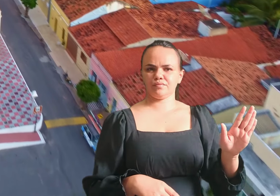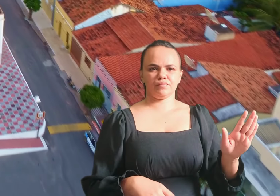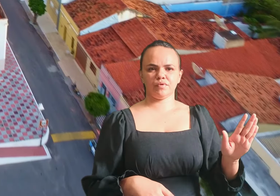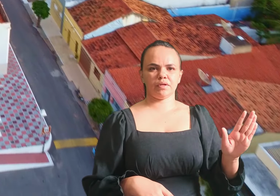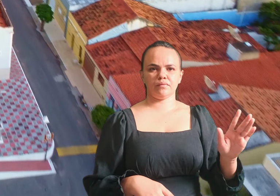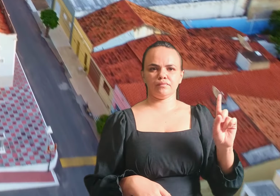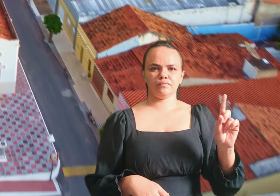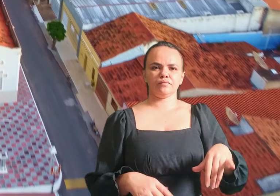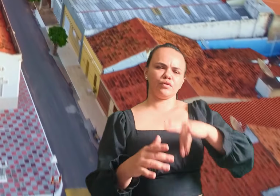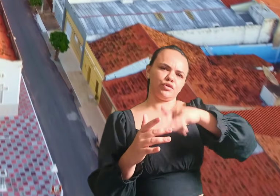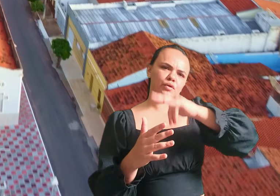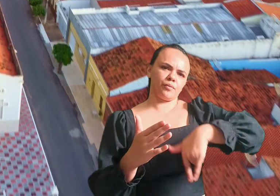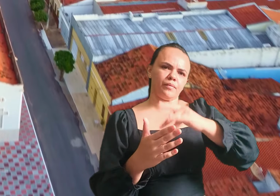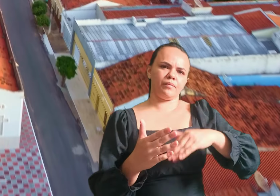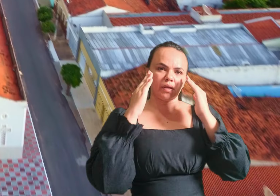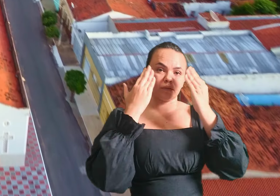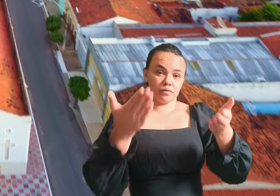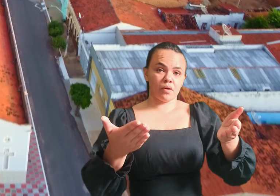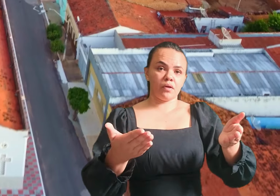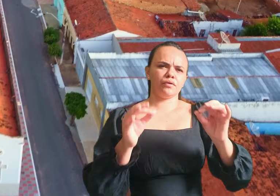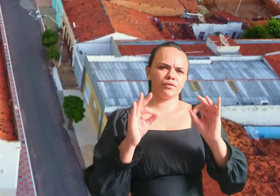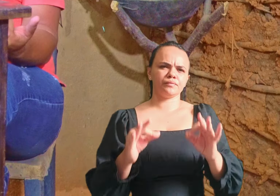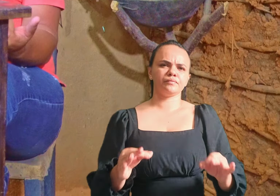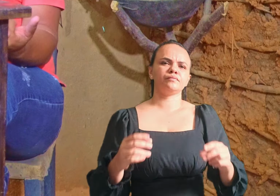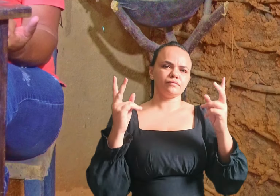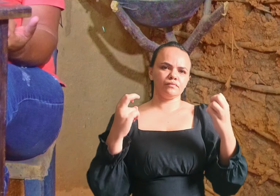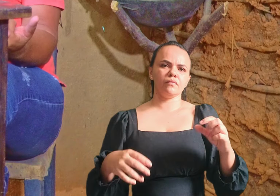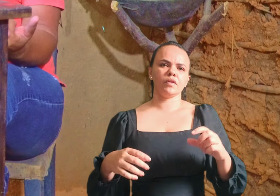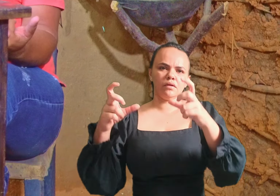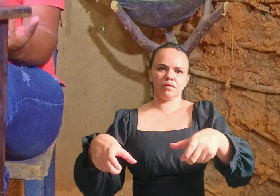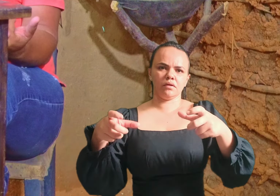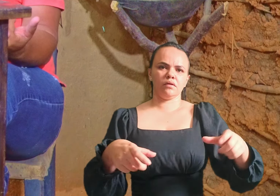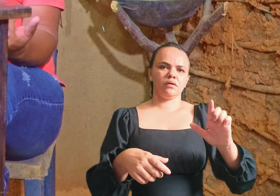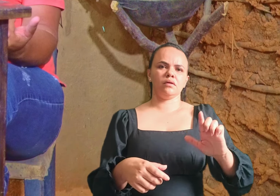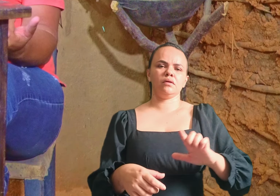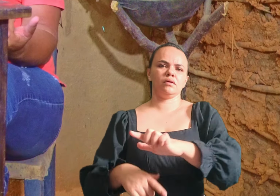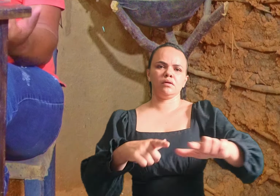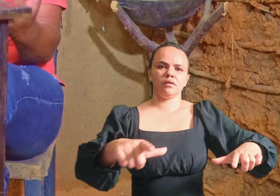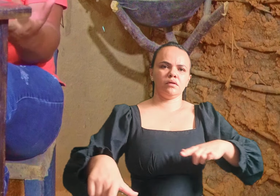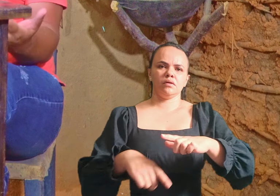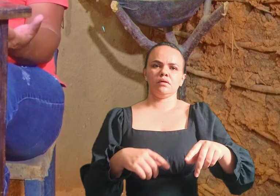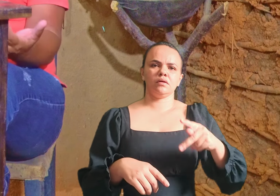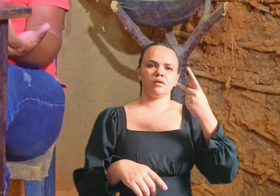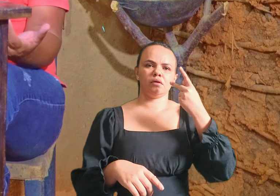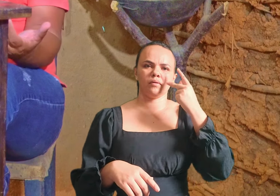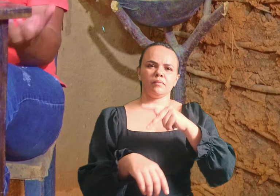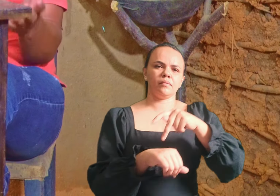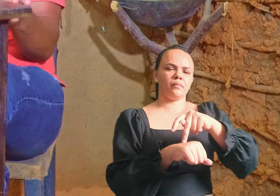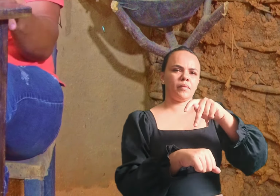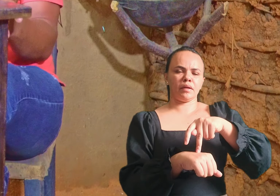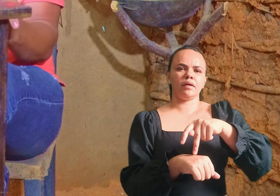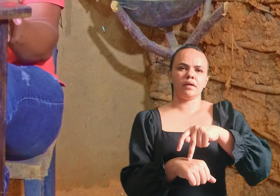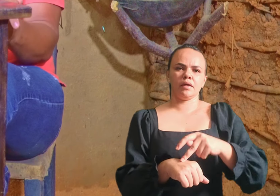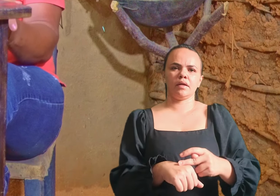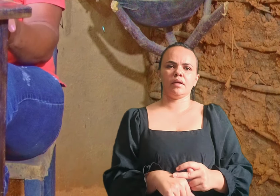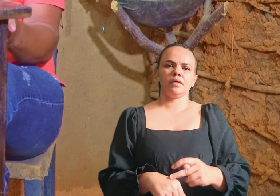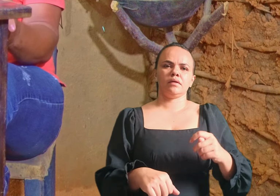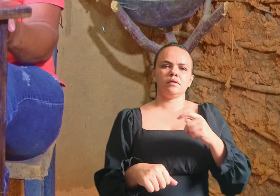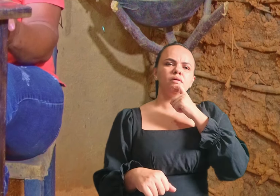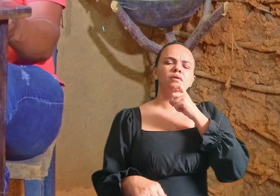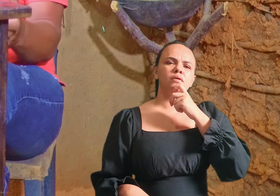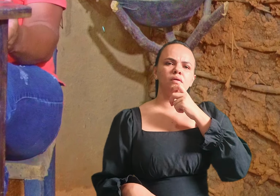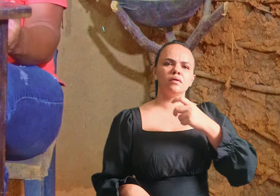documentos mostram que eh Lagoa de Pedra por exemplo que fica na data do camelo que é outra propriedade de